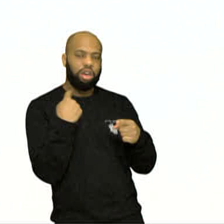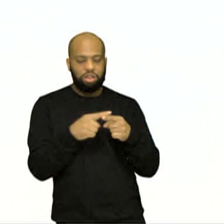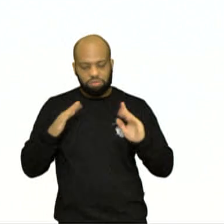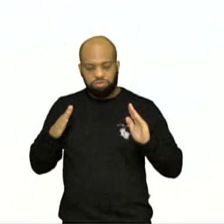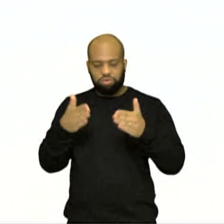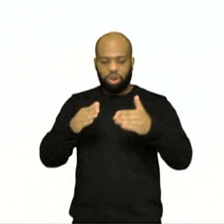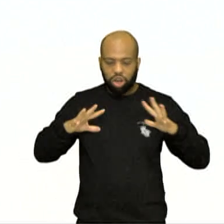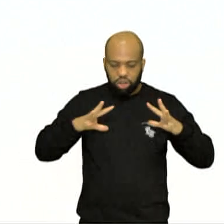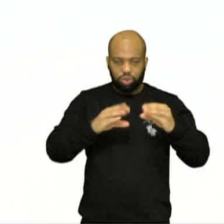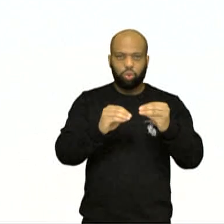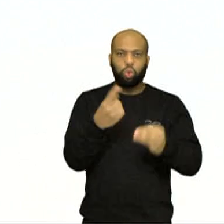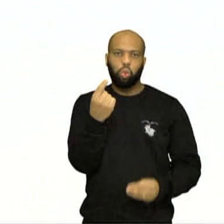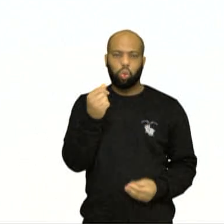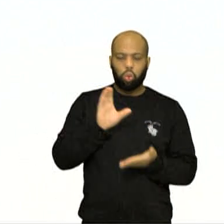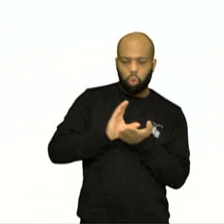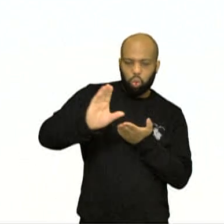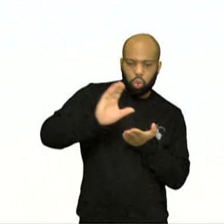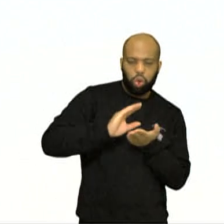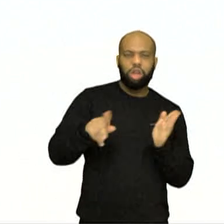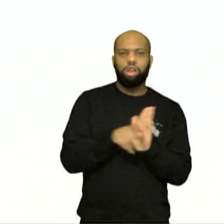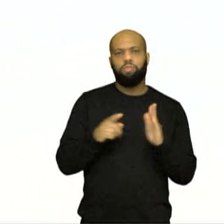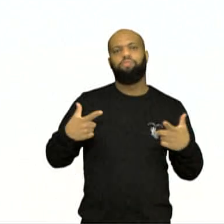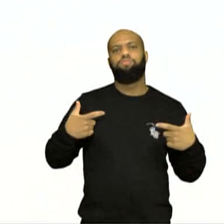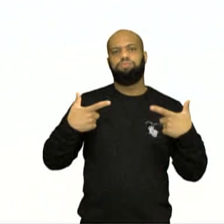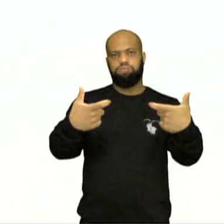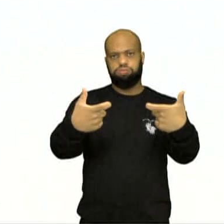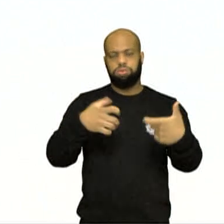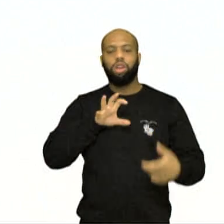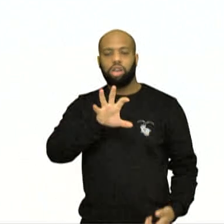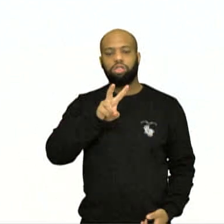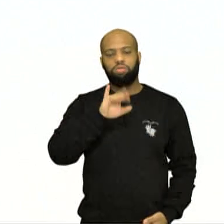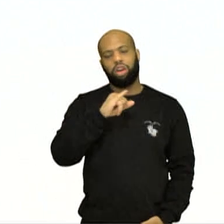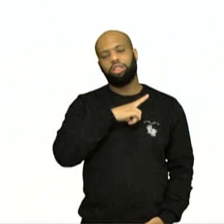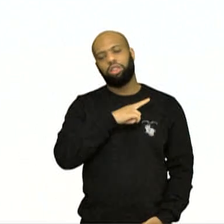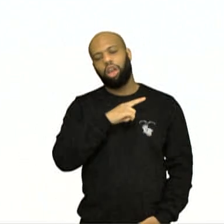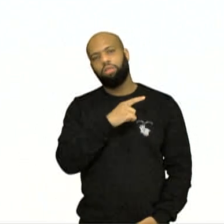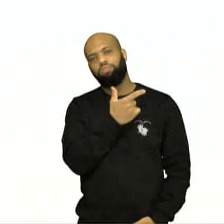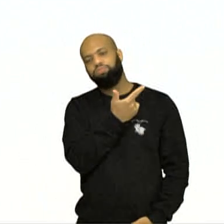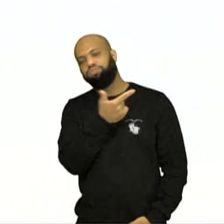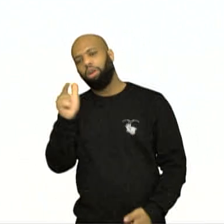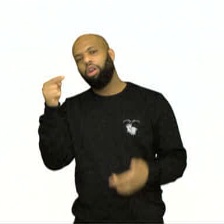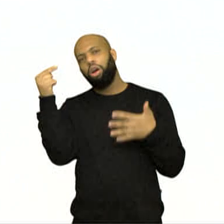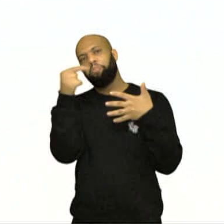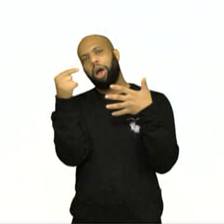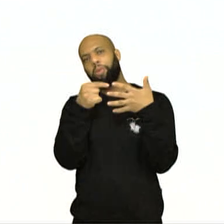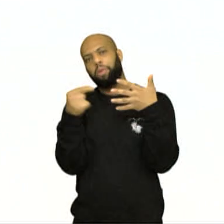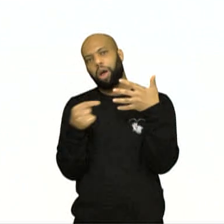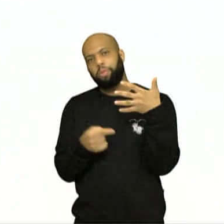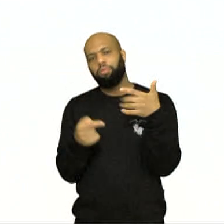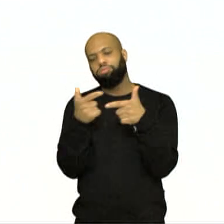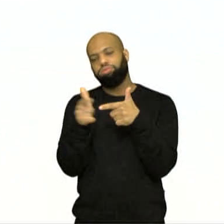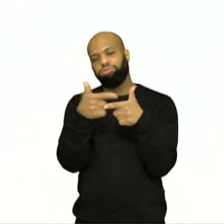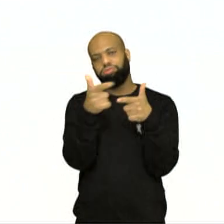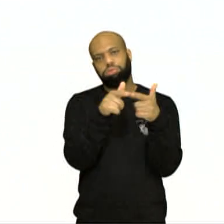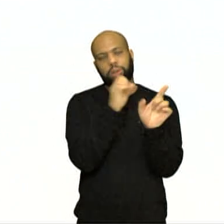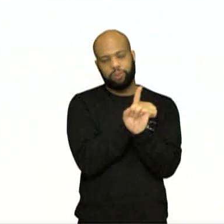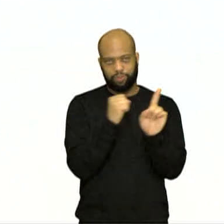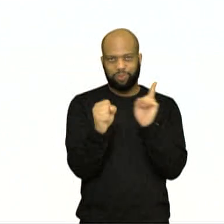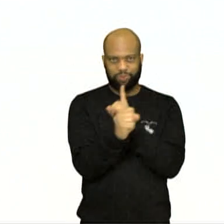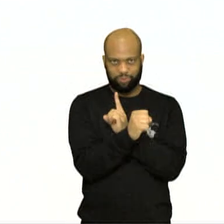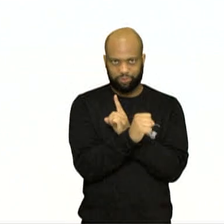focando para a guerra e isso acaba acarretando outras séries de problemas sociais,